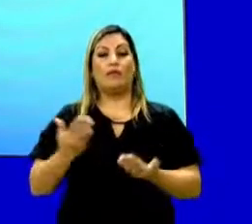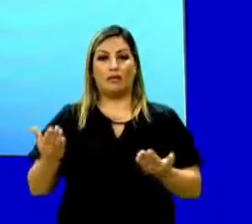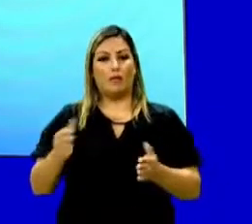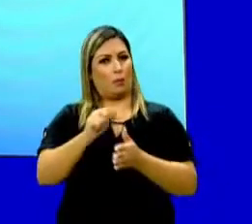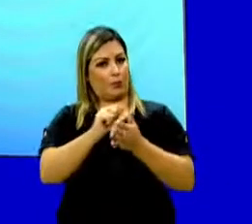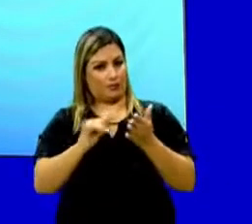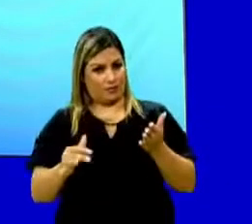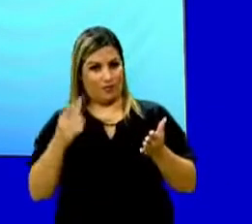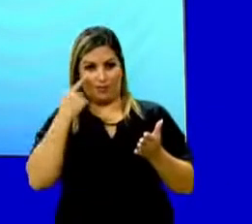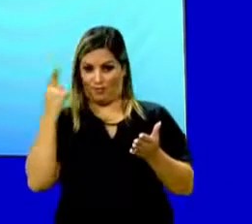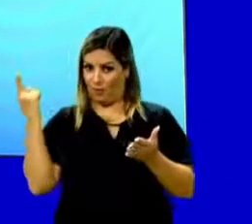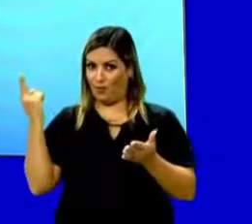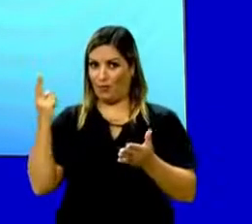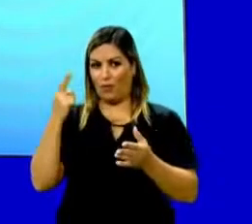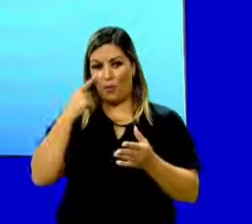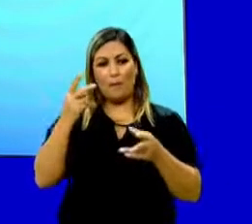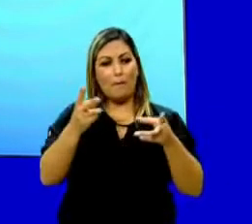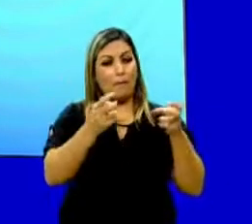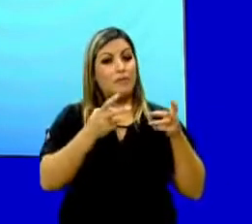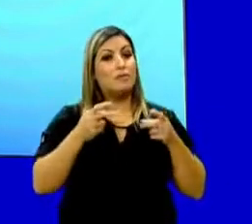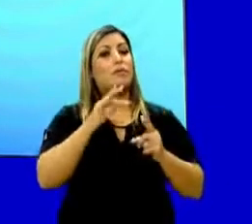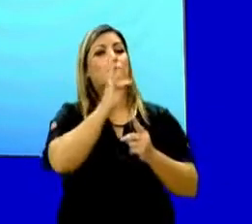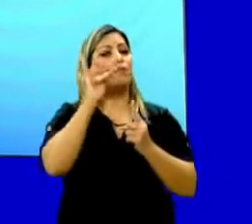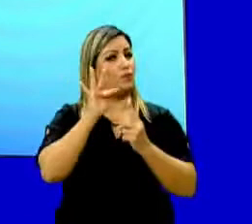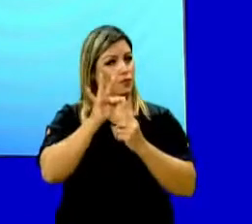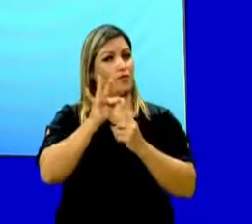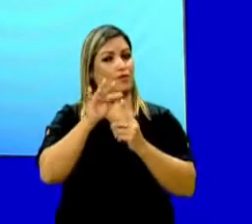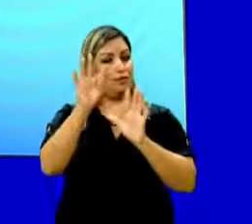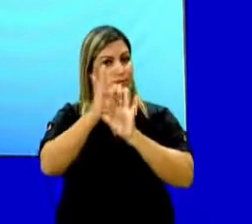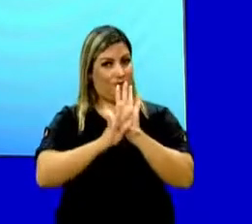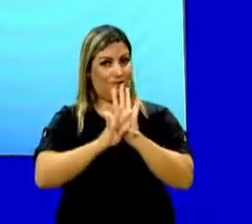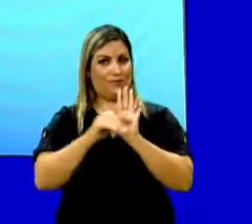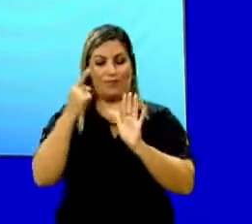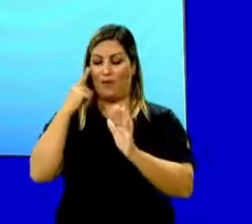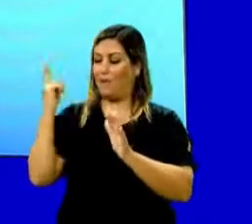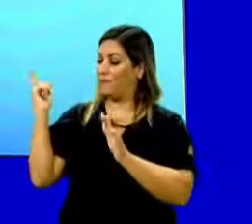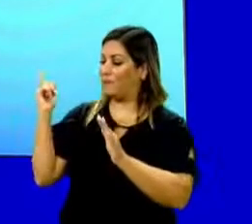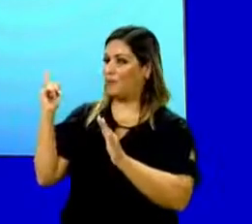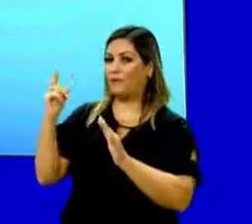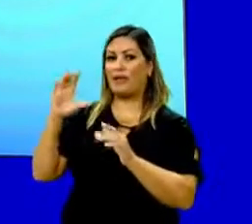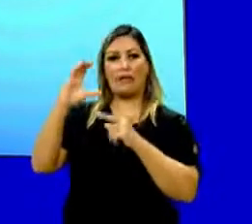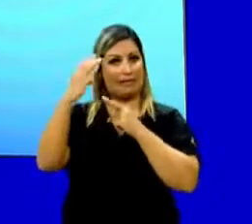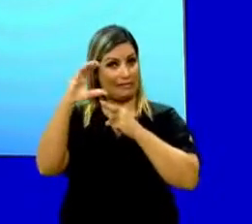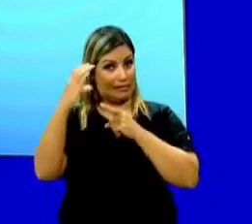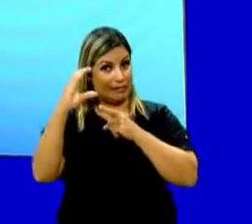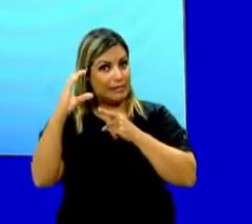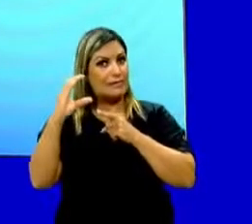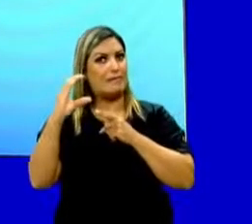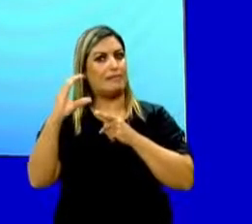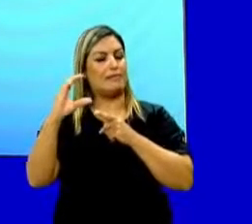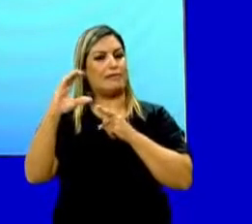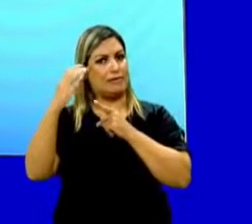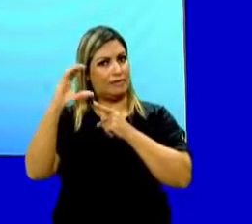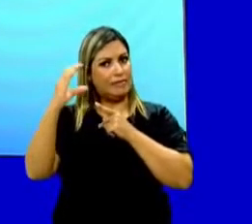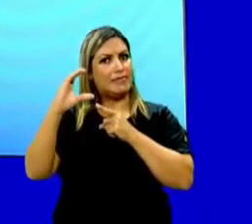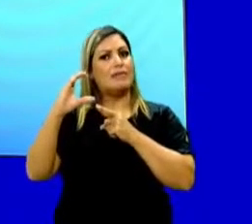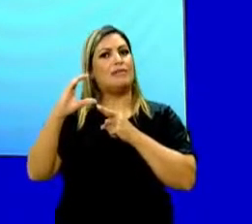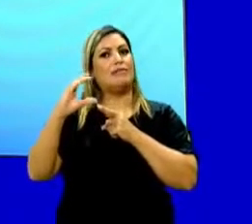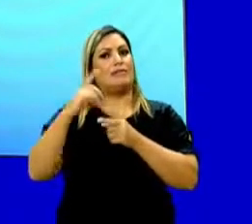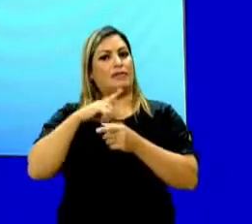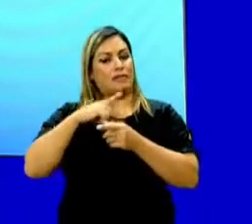uma atividadezinha. É perceber qual a finalidade desse texto. Olha só, a ciência mais imperativa